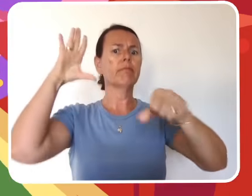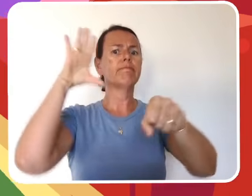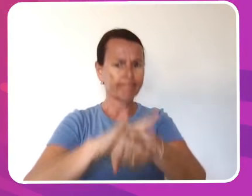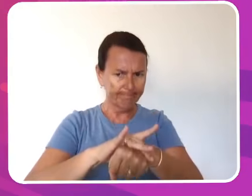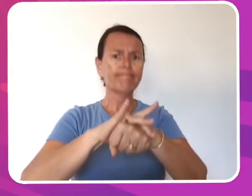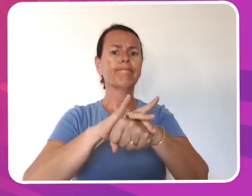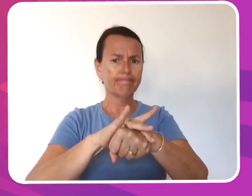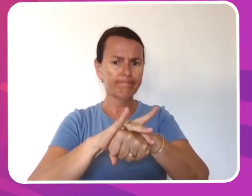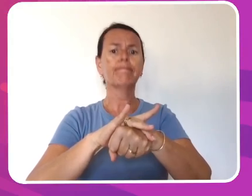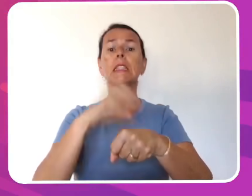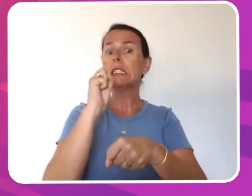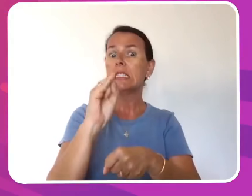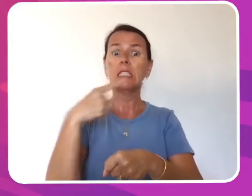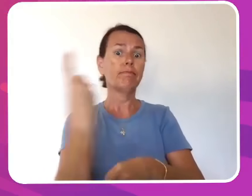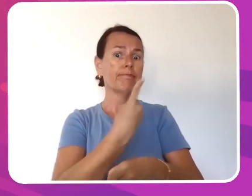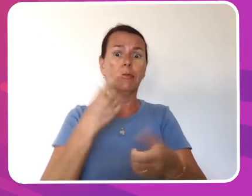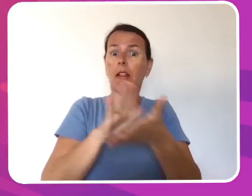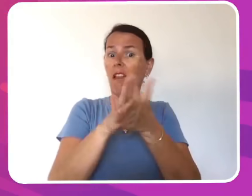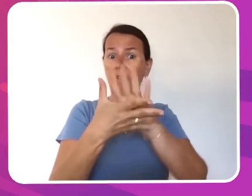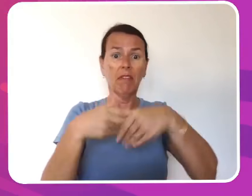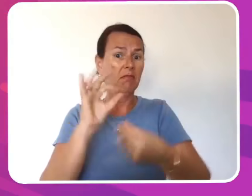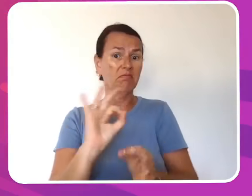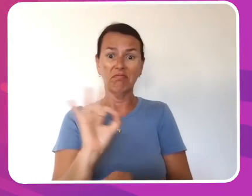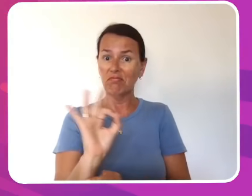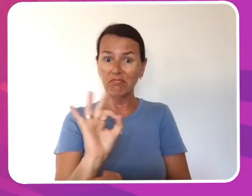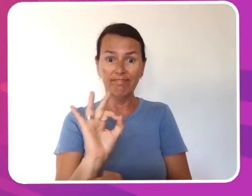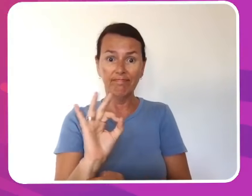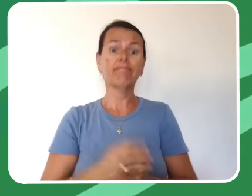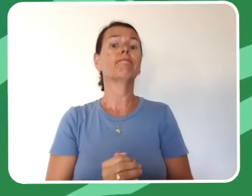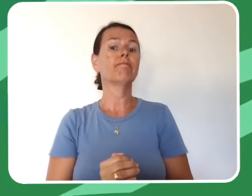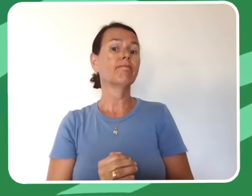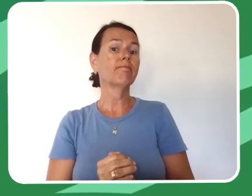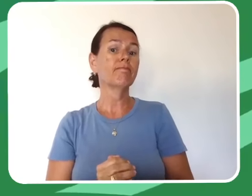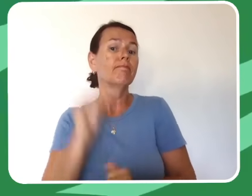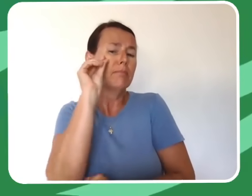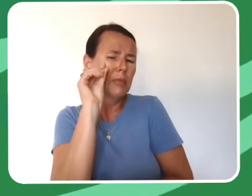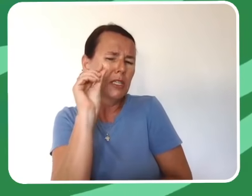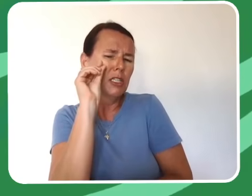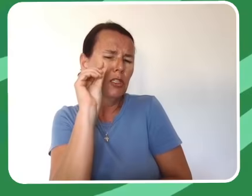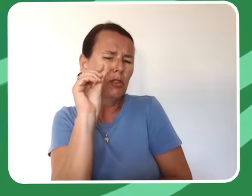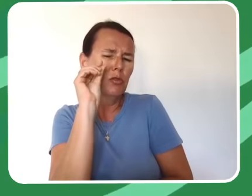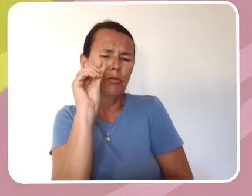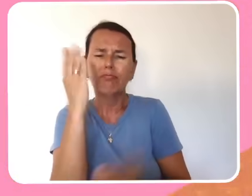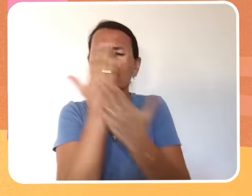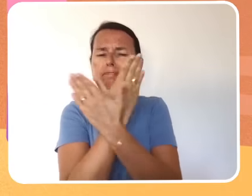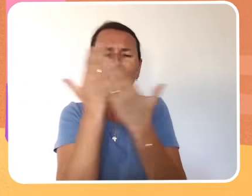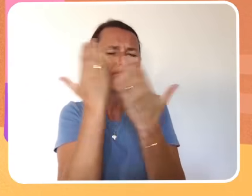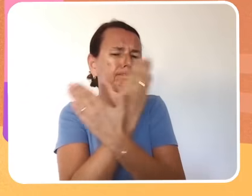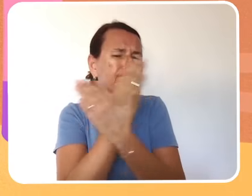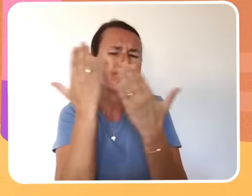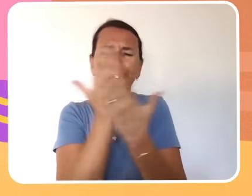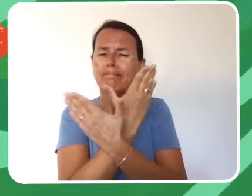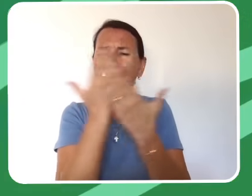televisão, que deixa doente se a gente não lava a mão. É pequenino, menor